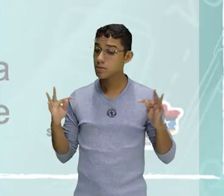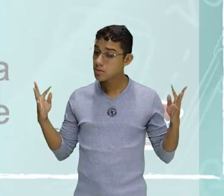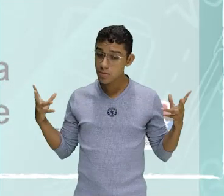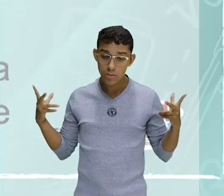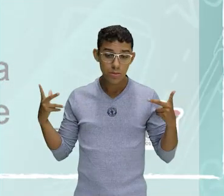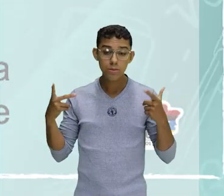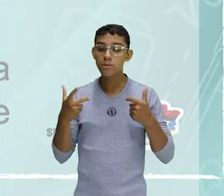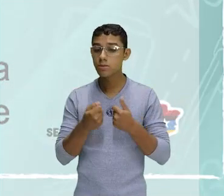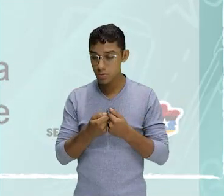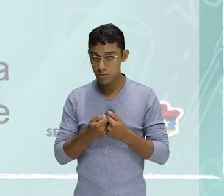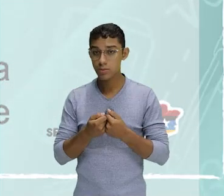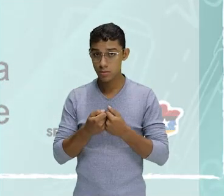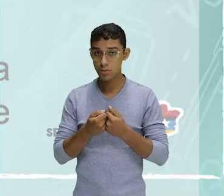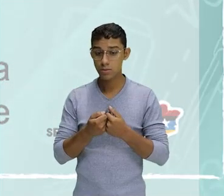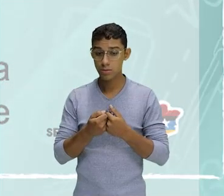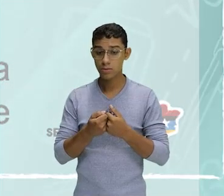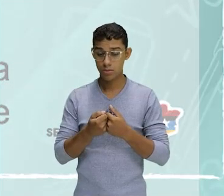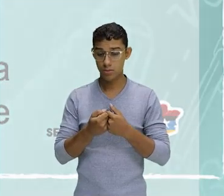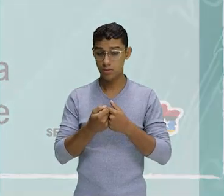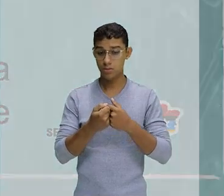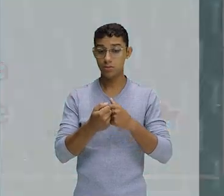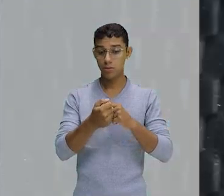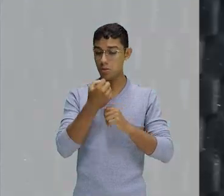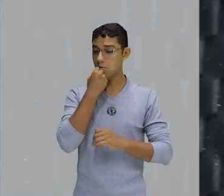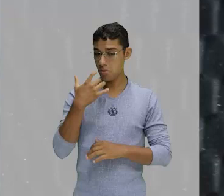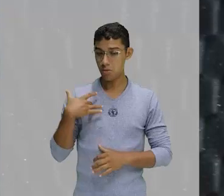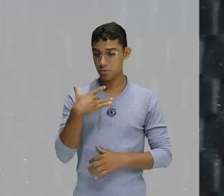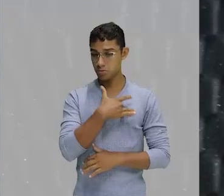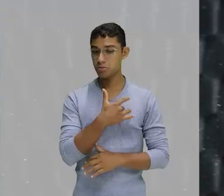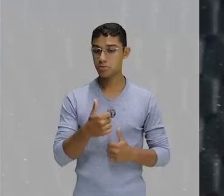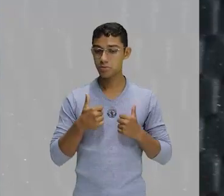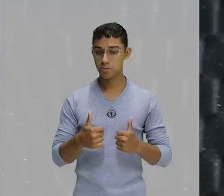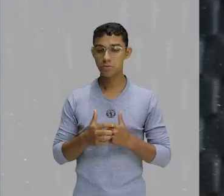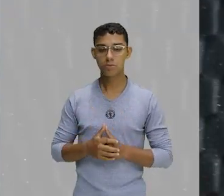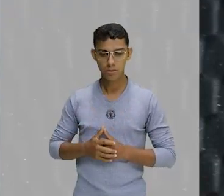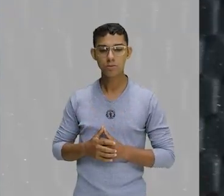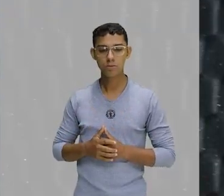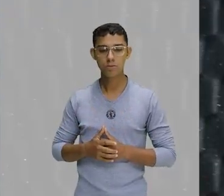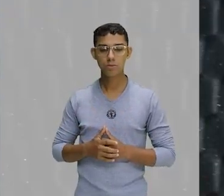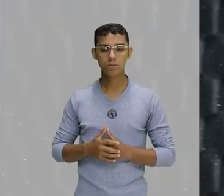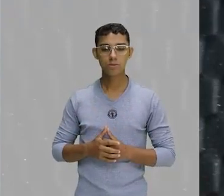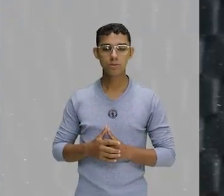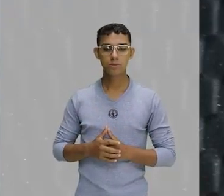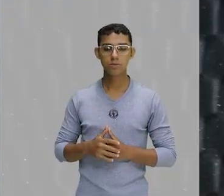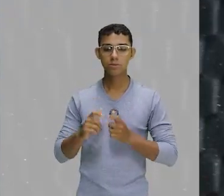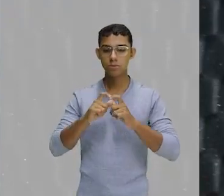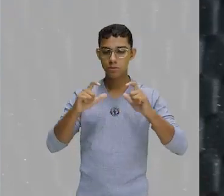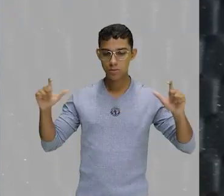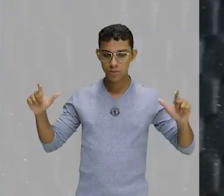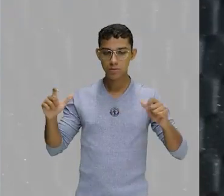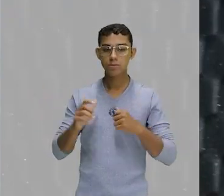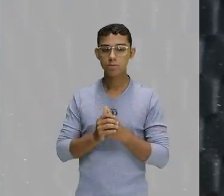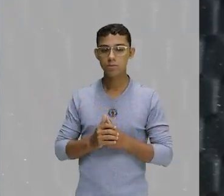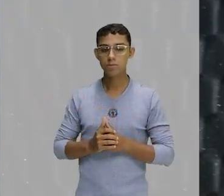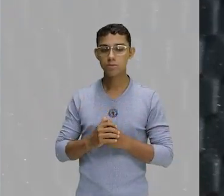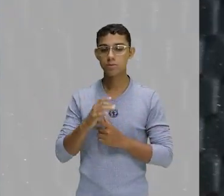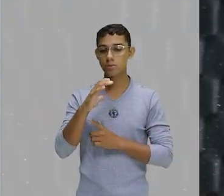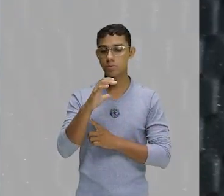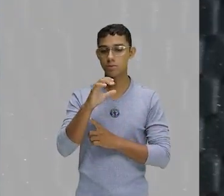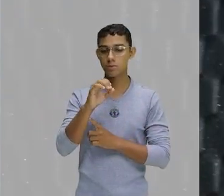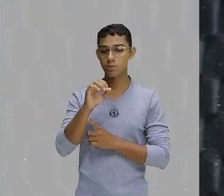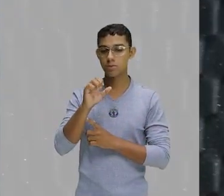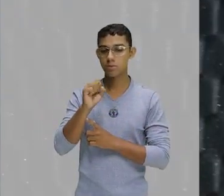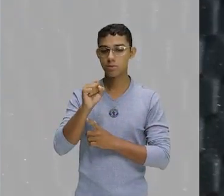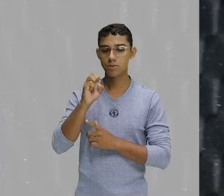raras costumbres em vias de extinção, tá? Então, bem aqui eu tenho uma palavra, utiliza a palavra